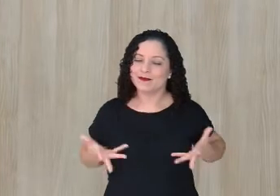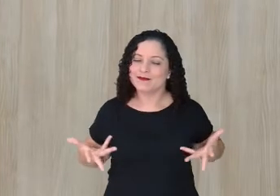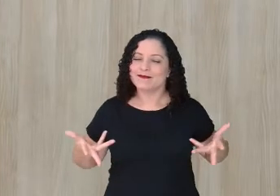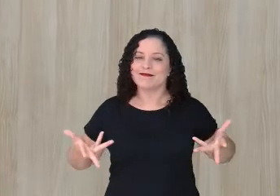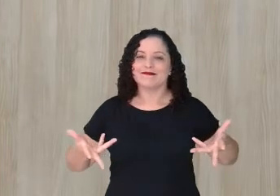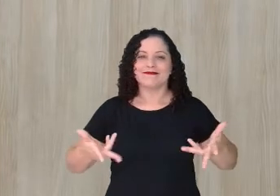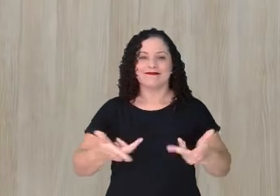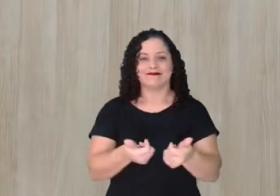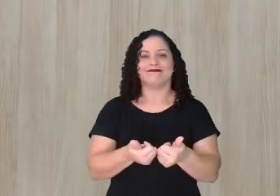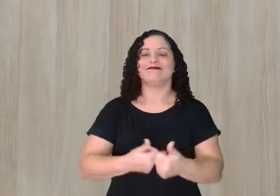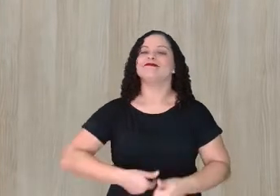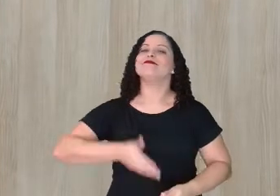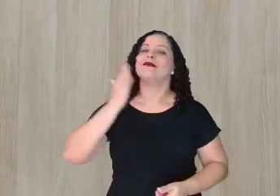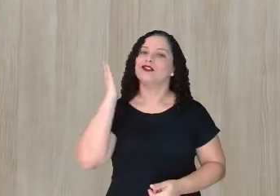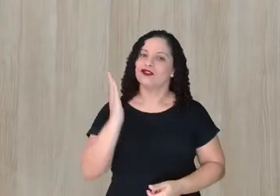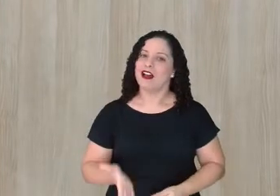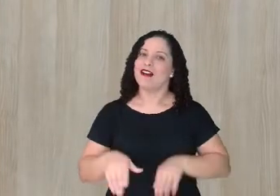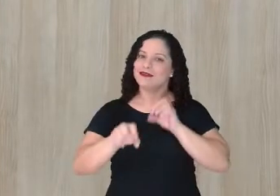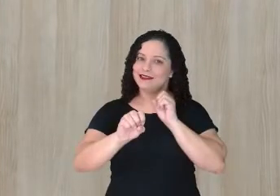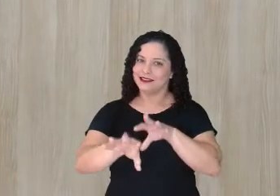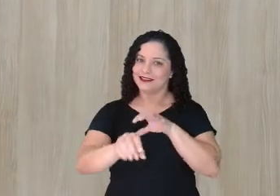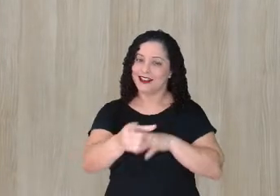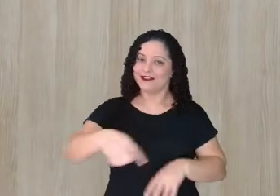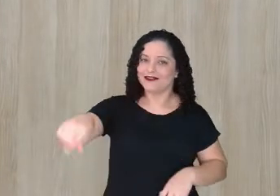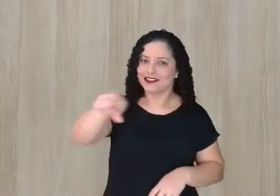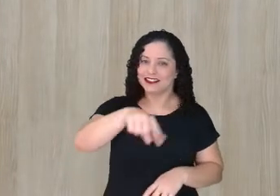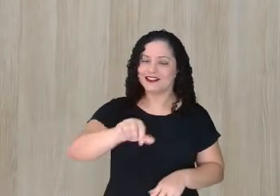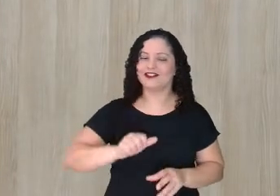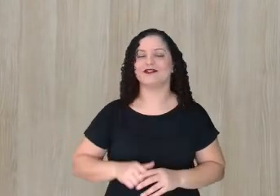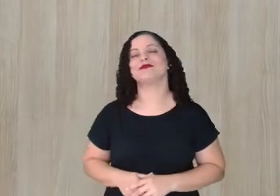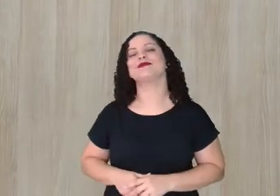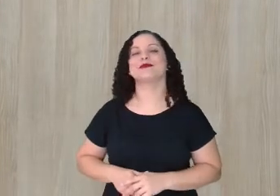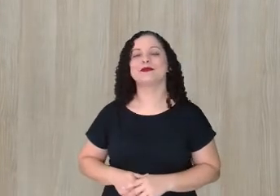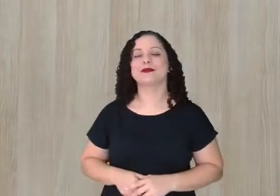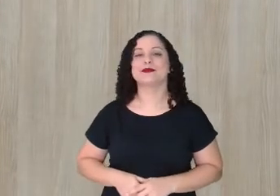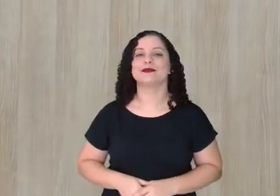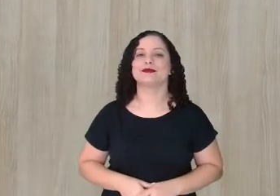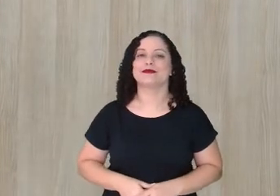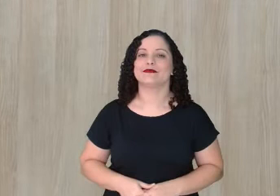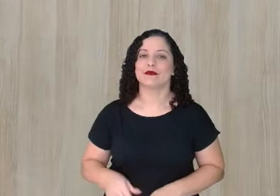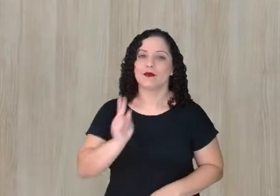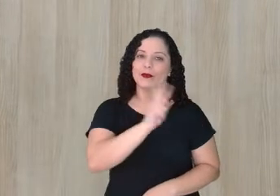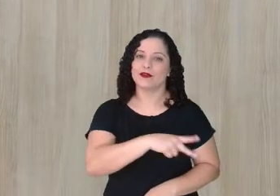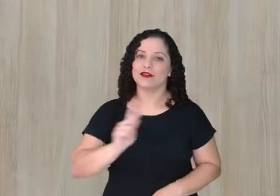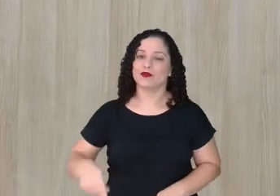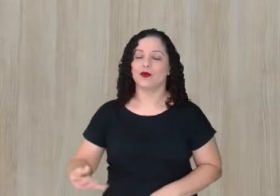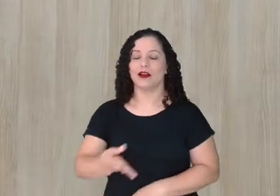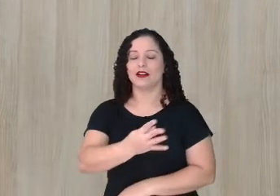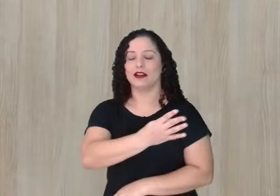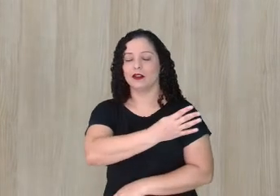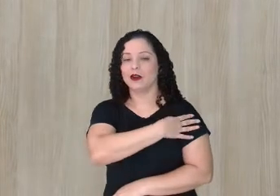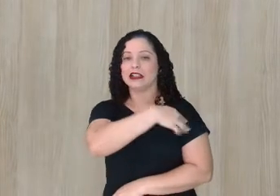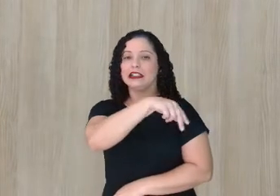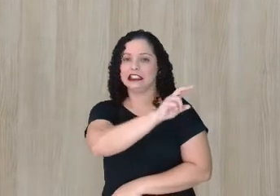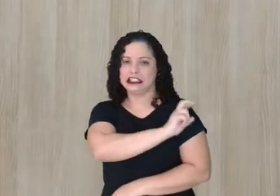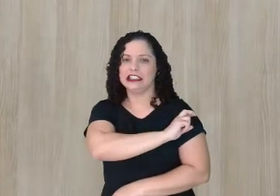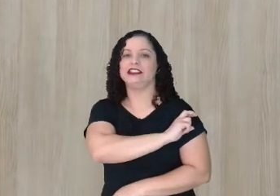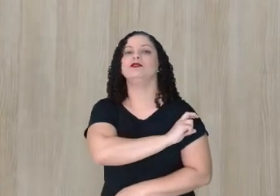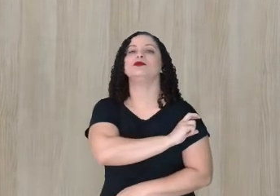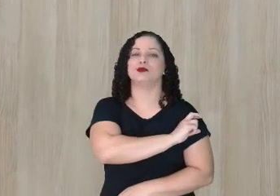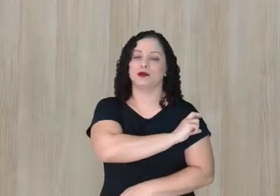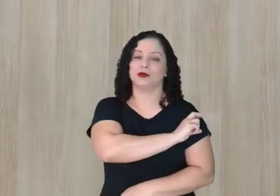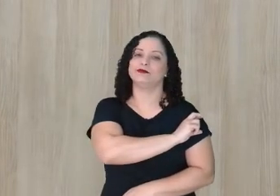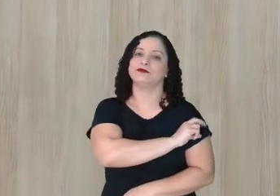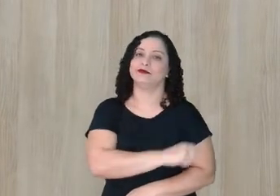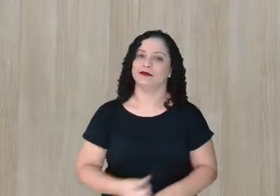dado para vocês pela professora do quinto ano, do quarto,